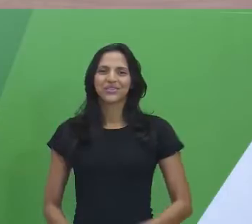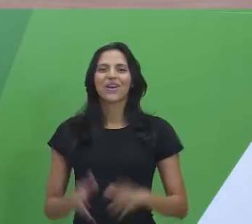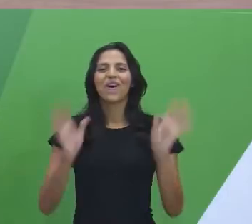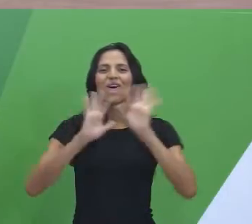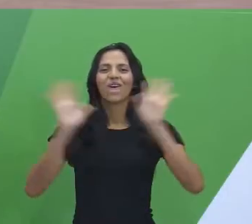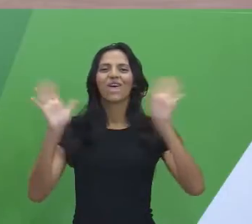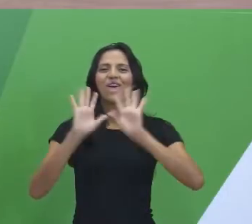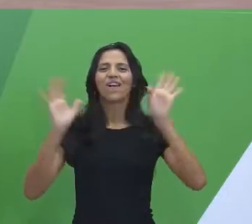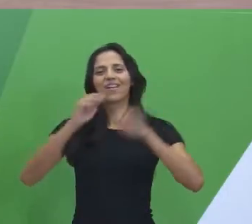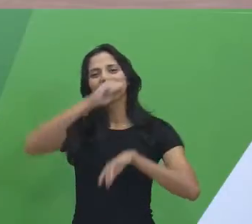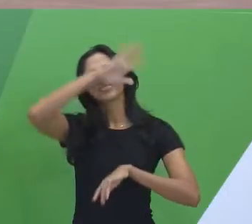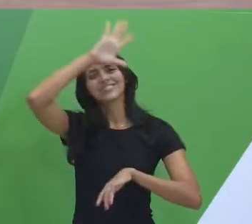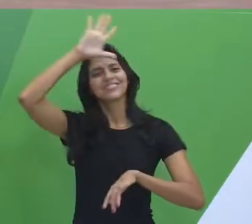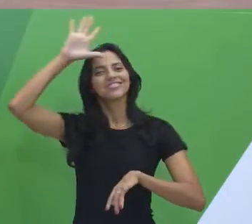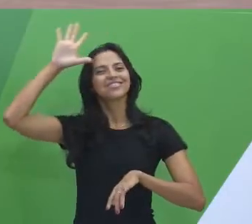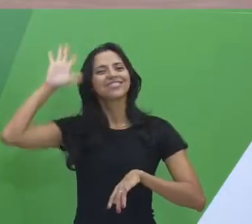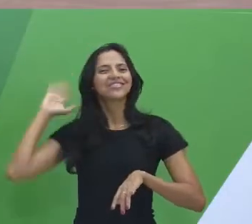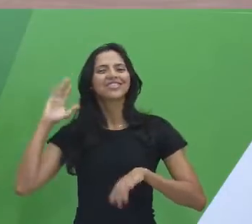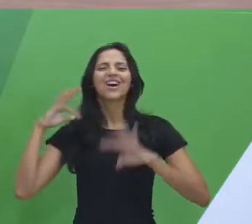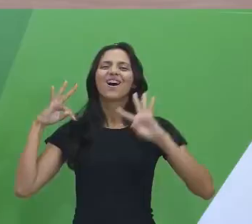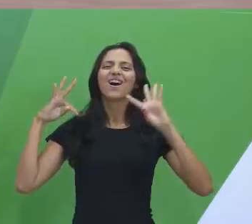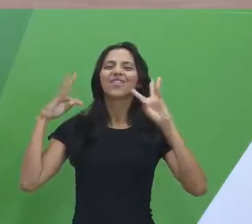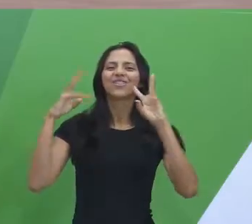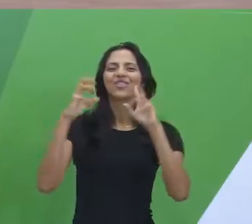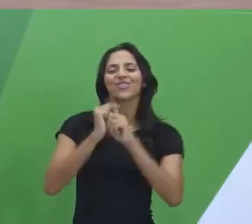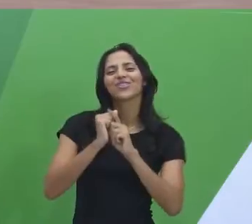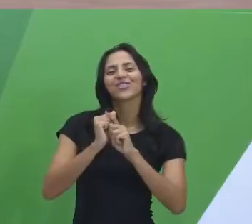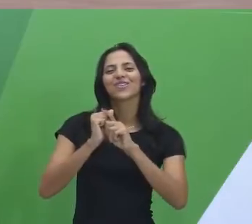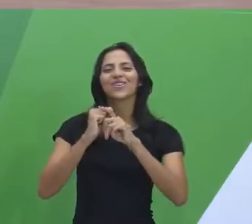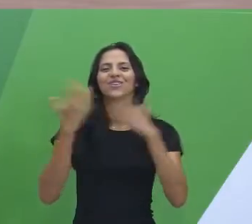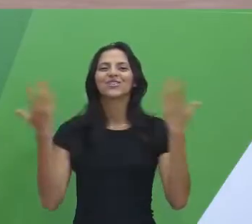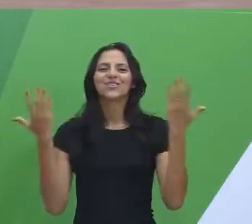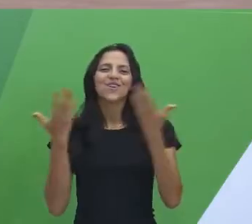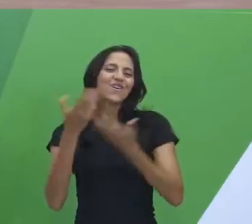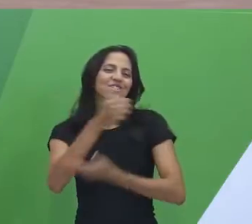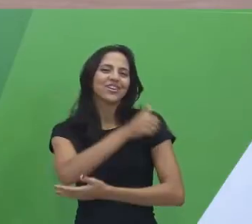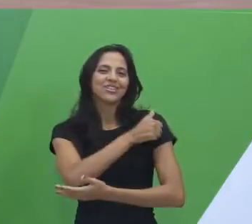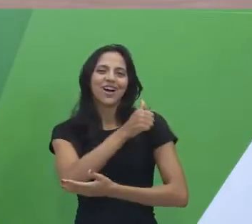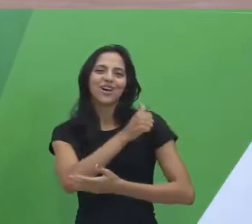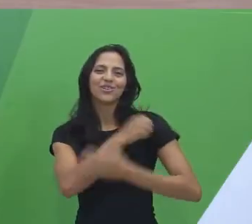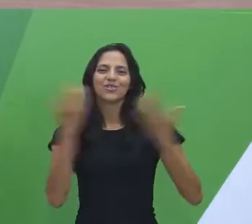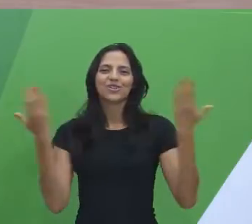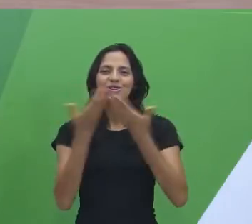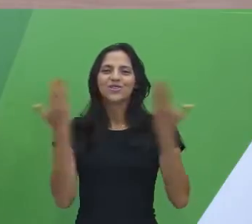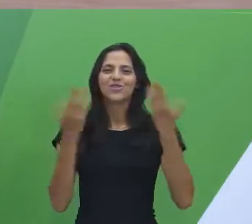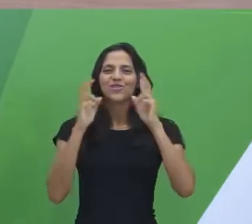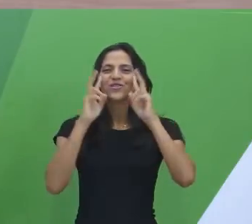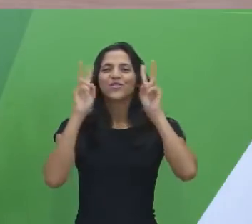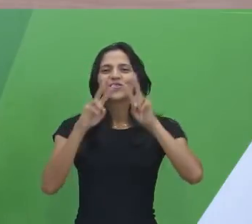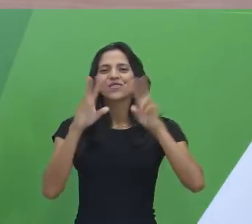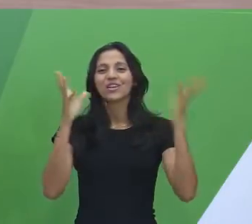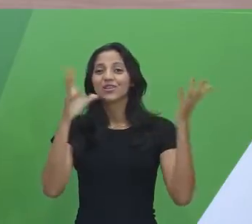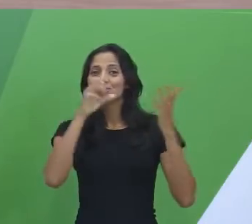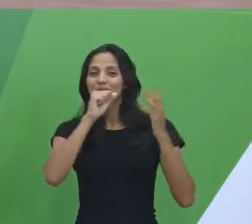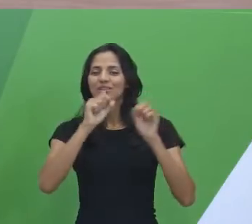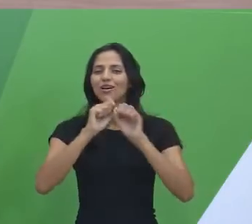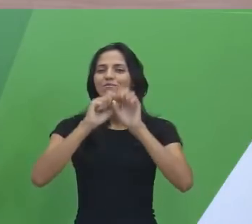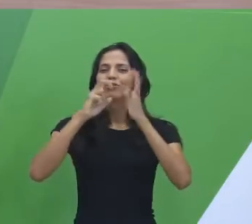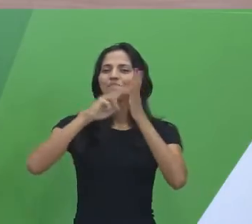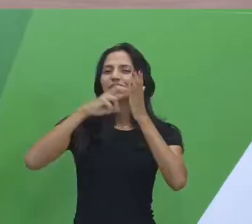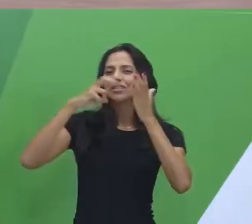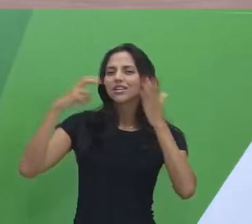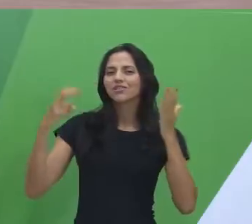Olá, Amazonas! Olá a todo o nosso alunado que nos prestigia nessa manhã de sábado. Hoje